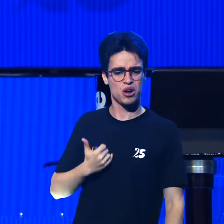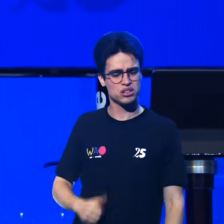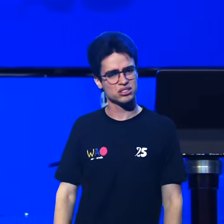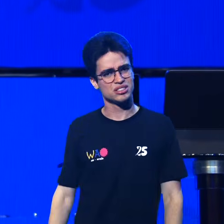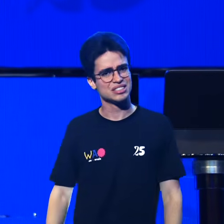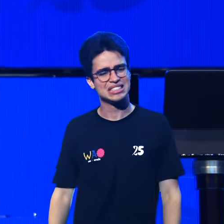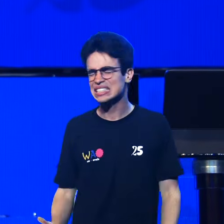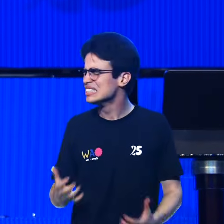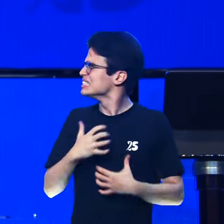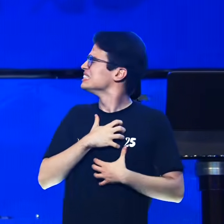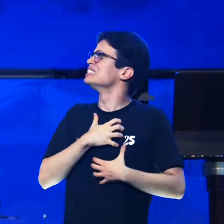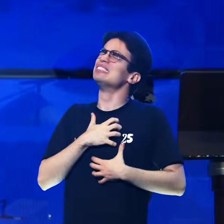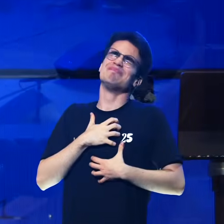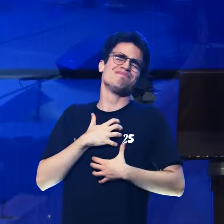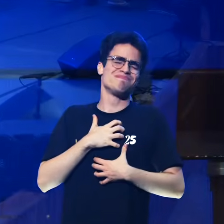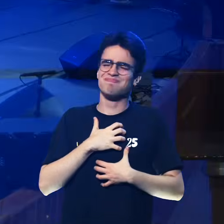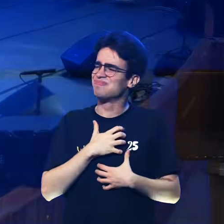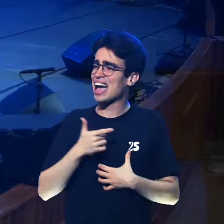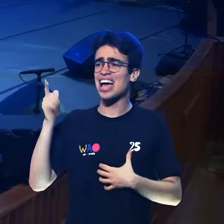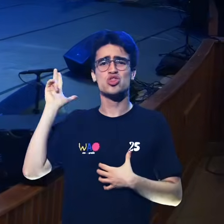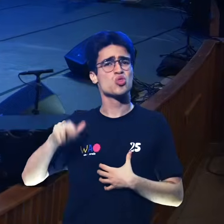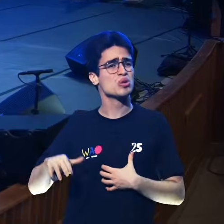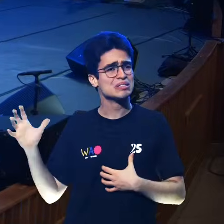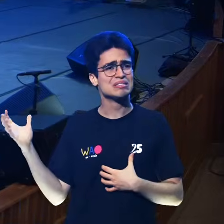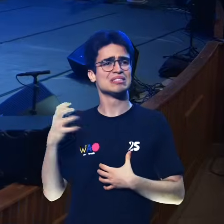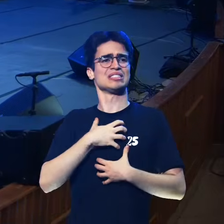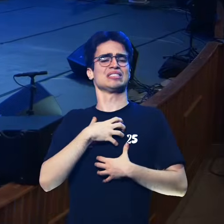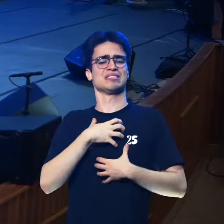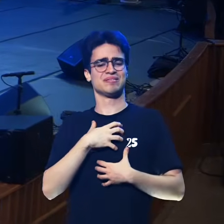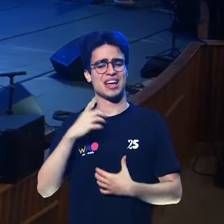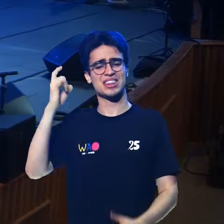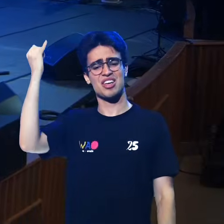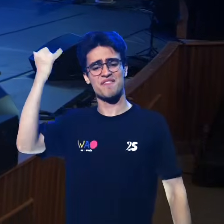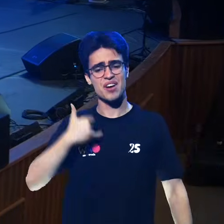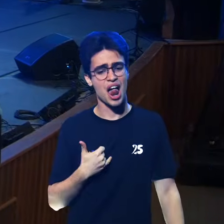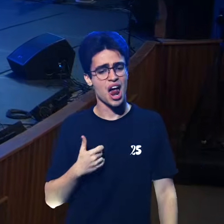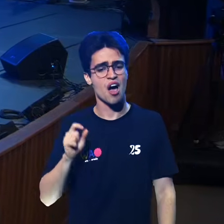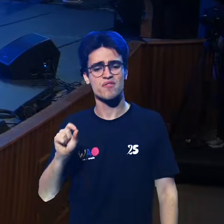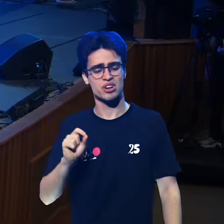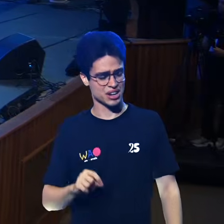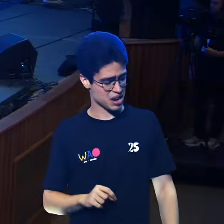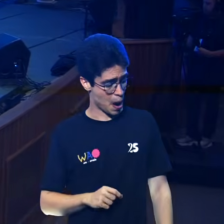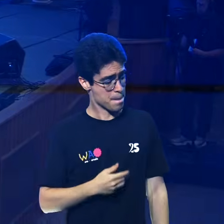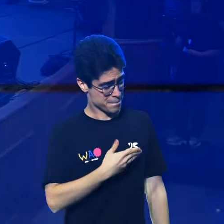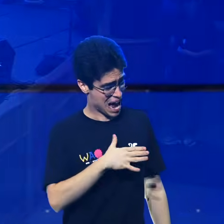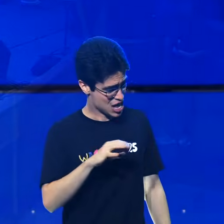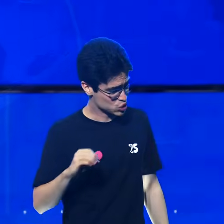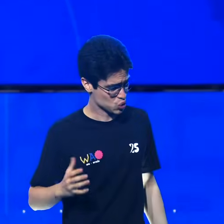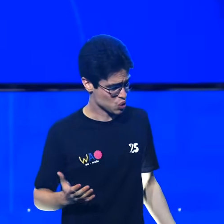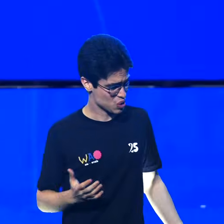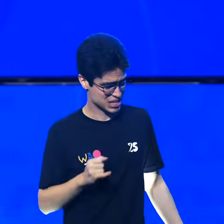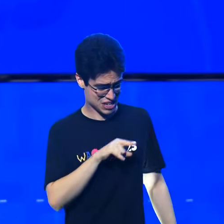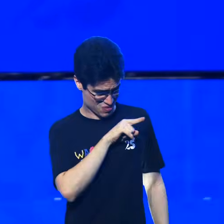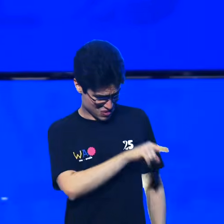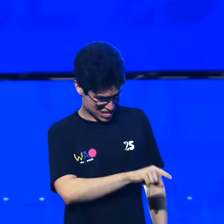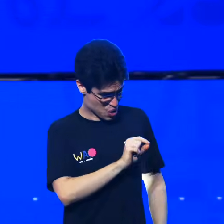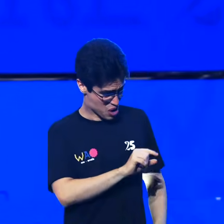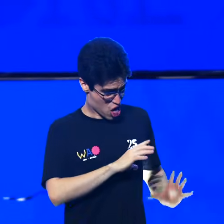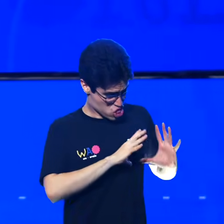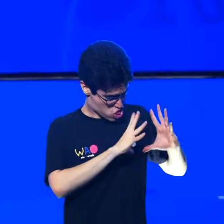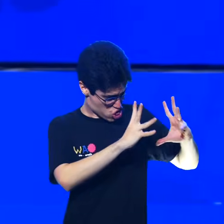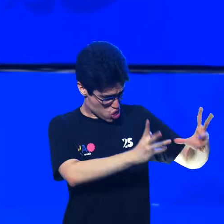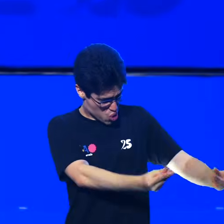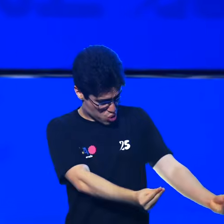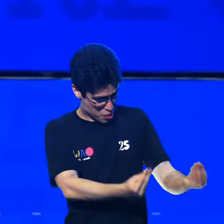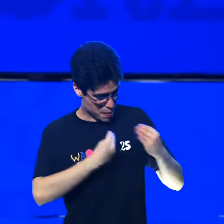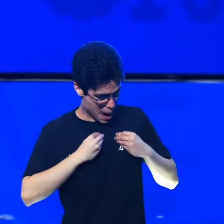irmãos, como nunca antes, eu ouvi a voz de Deus falando ao meu coração, dizendo, Márcio, se você entregar tudo para